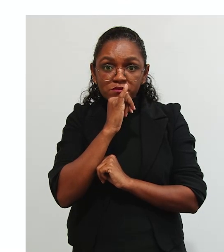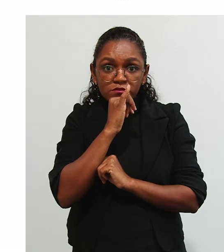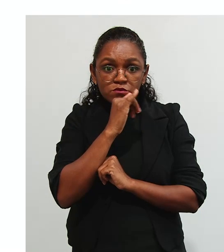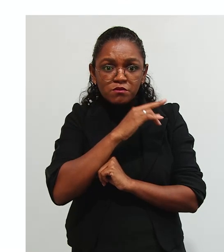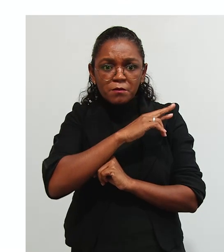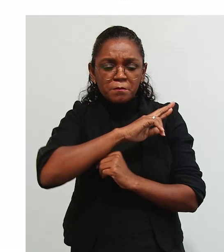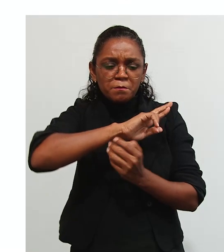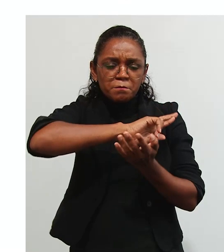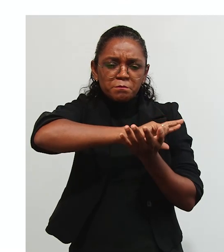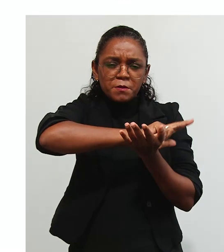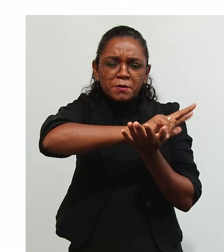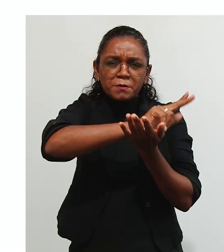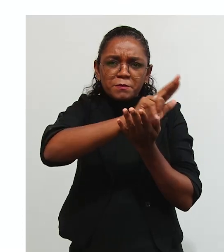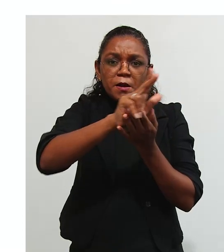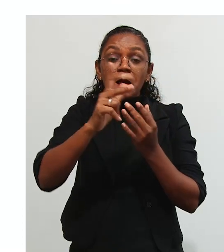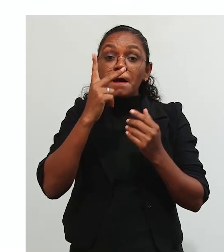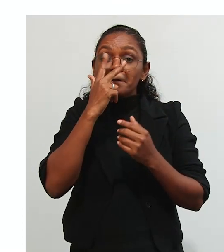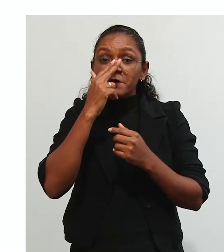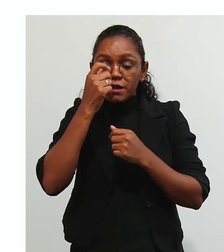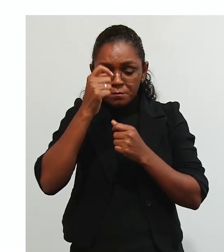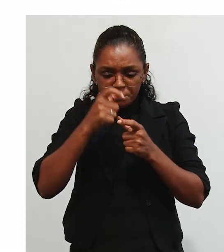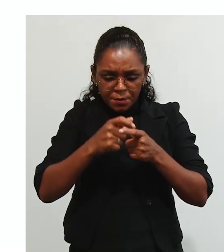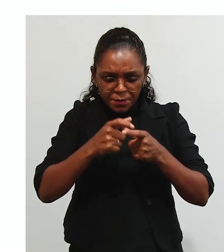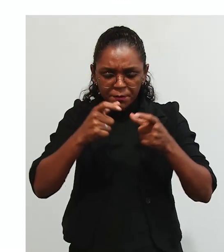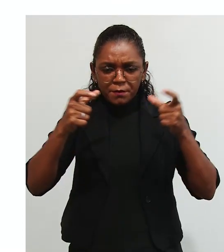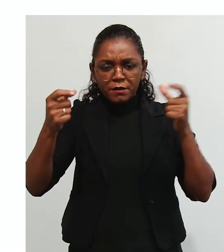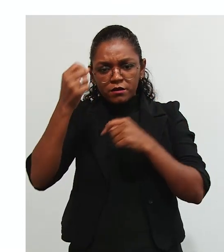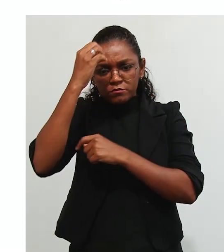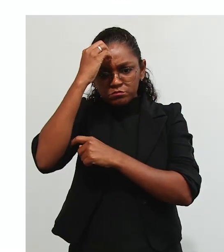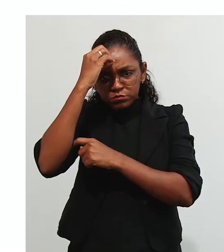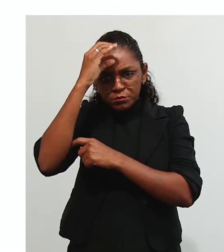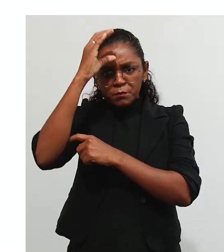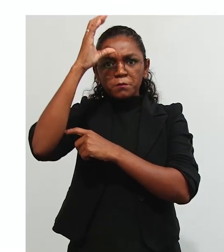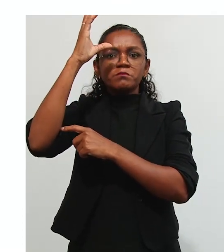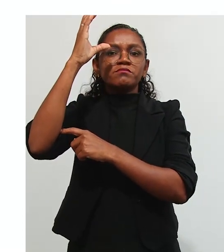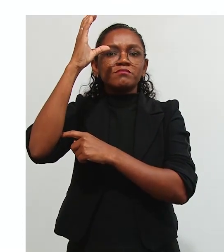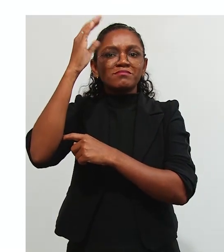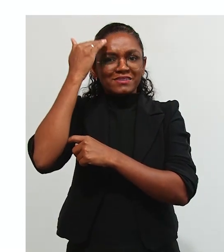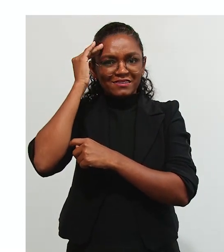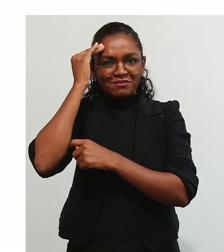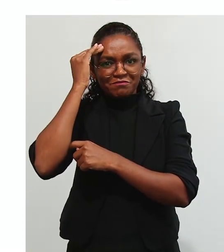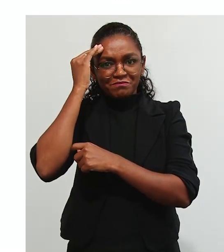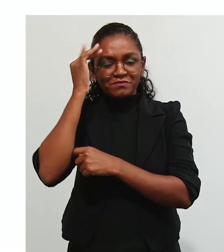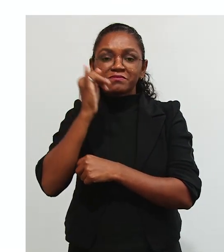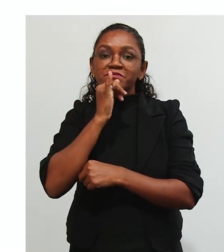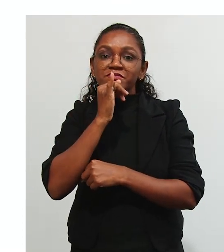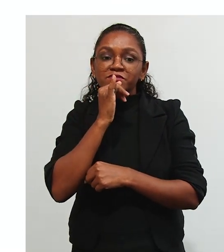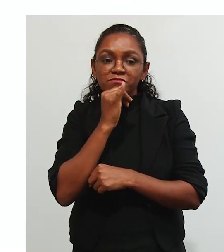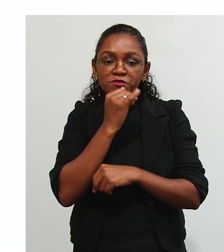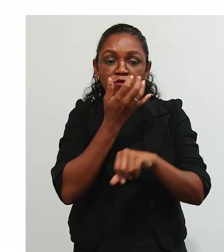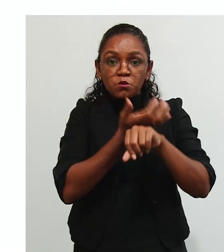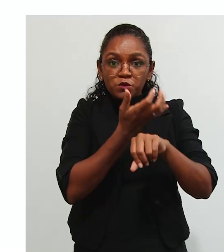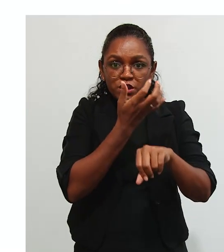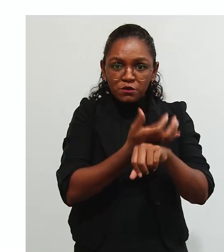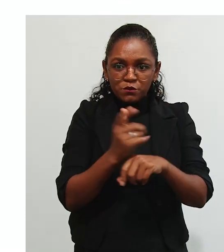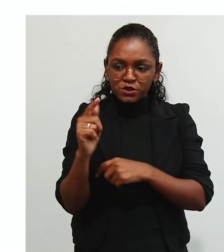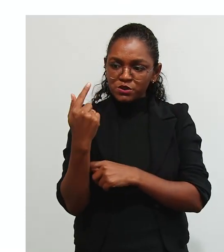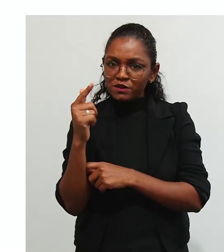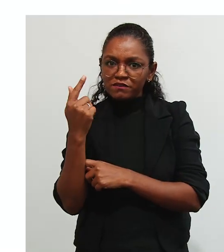da fronteira, vamos diferenciar fronteira e limite. Se você vai trazer esse conteúdo